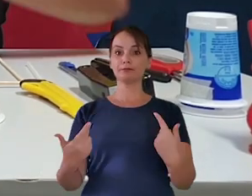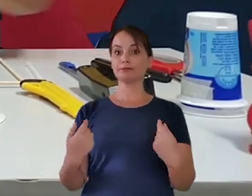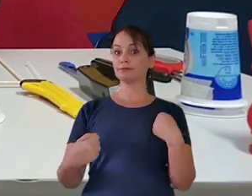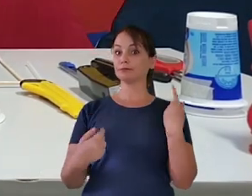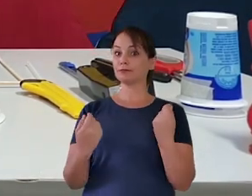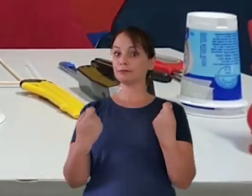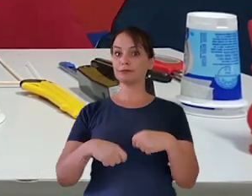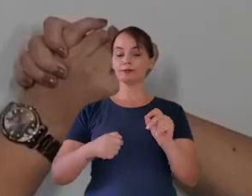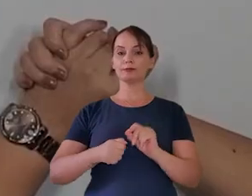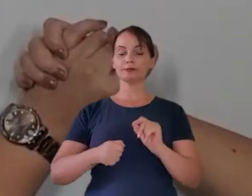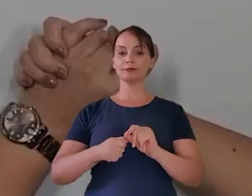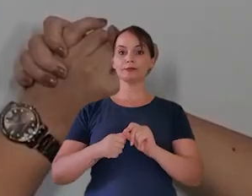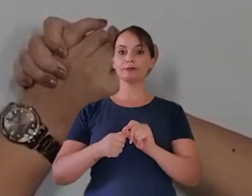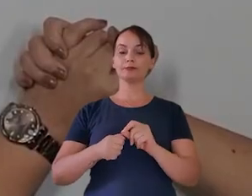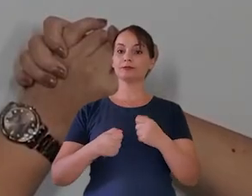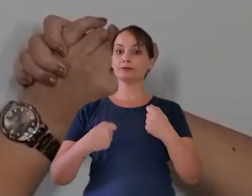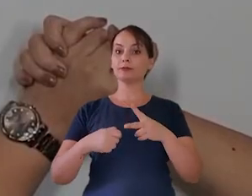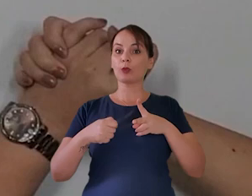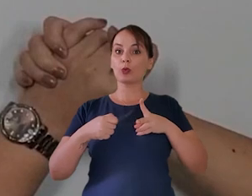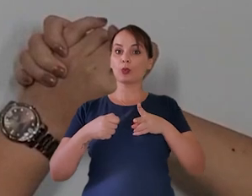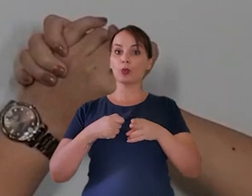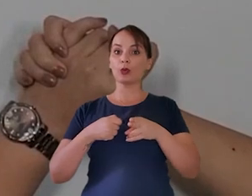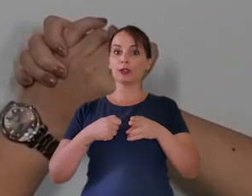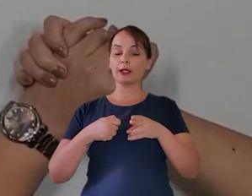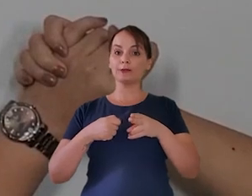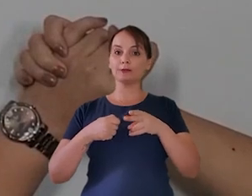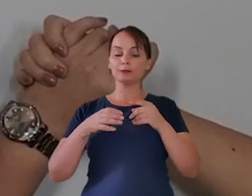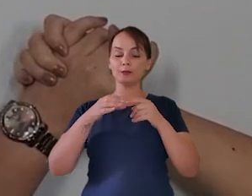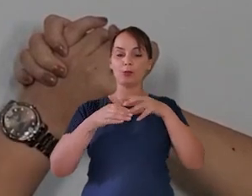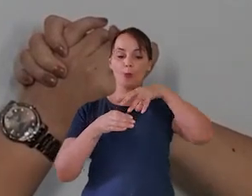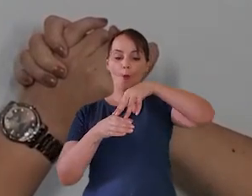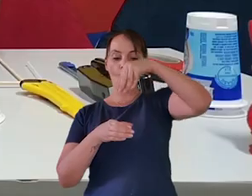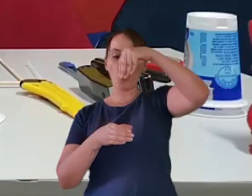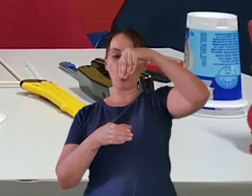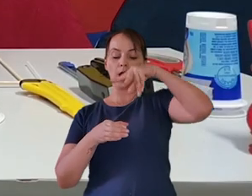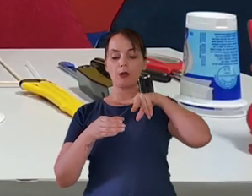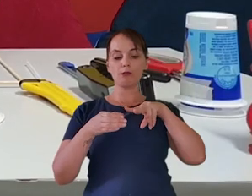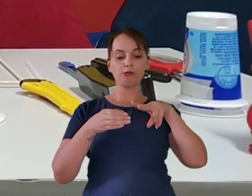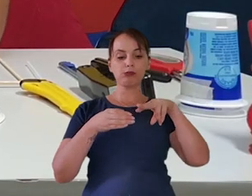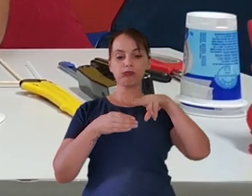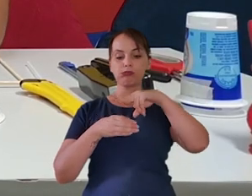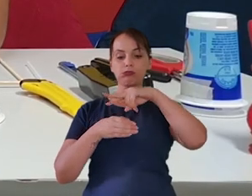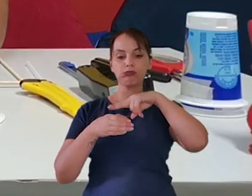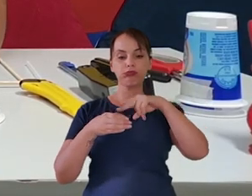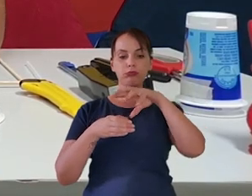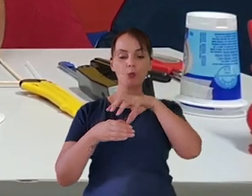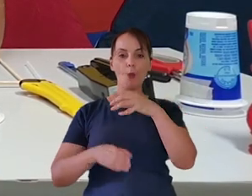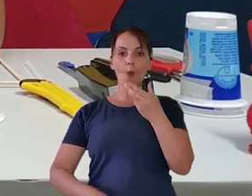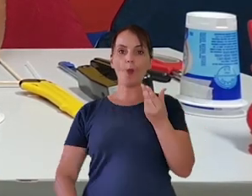fazer vai ser cortar o funil da nossa garrafa. Vai ficar desta maneira.